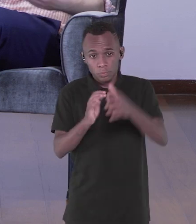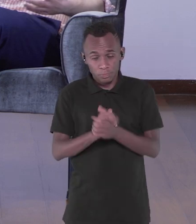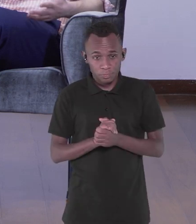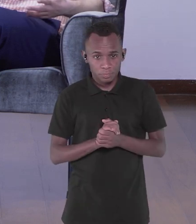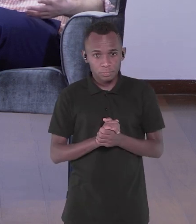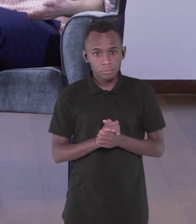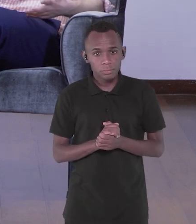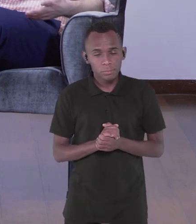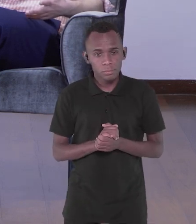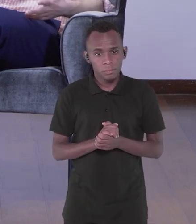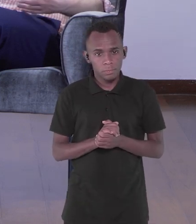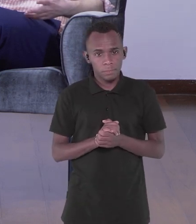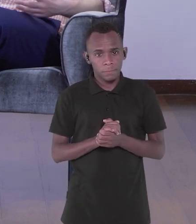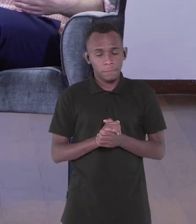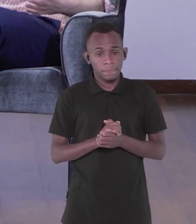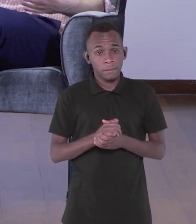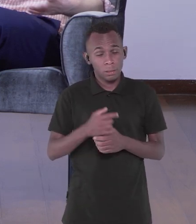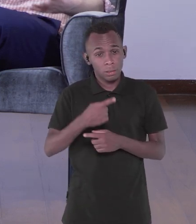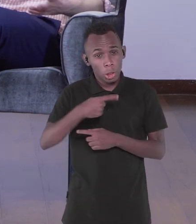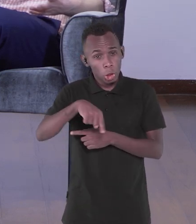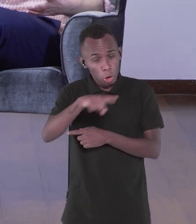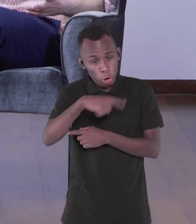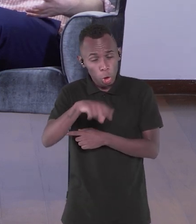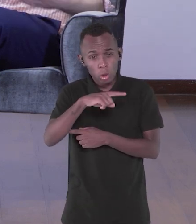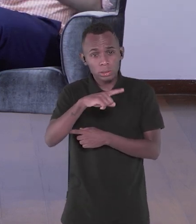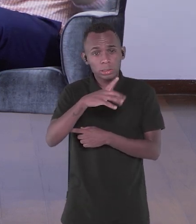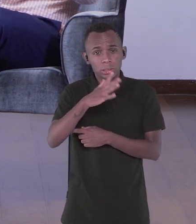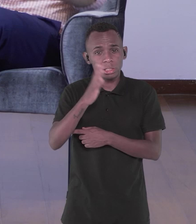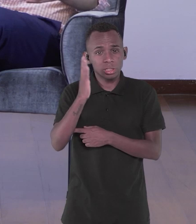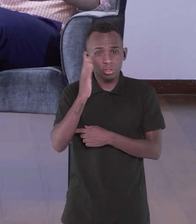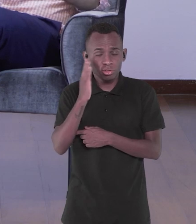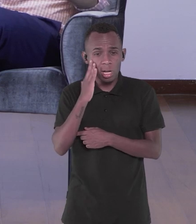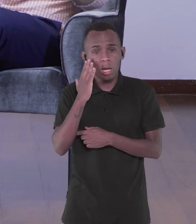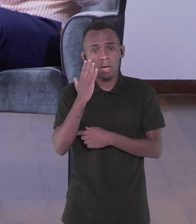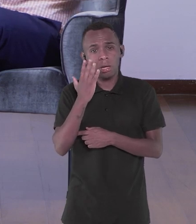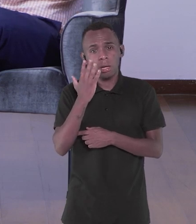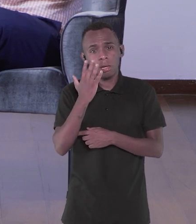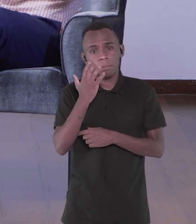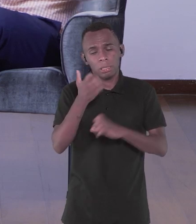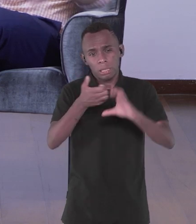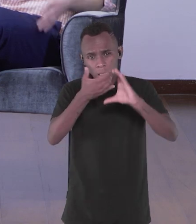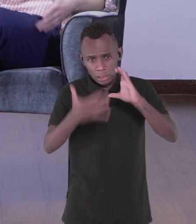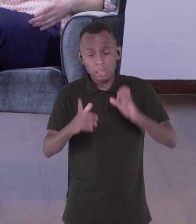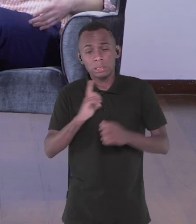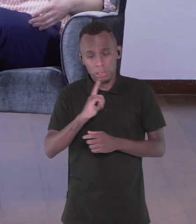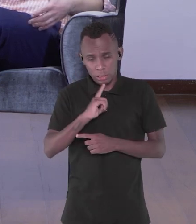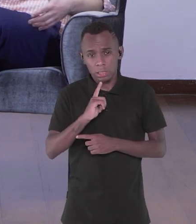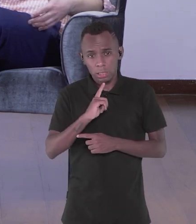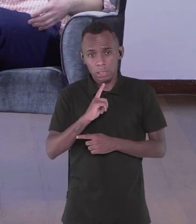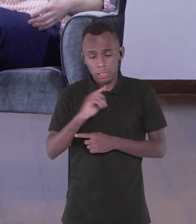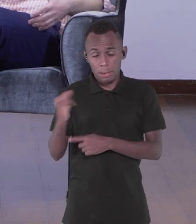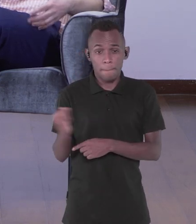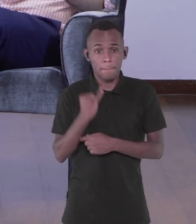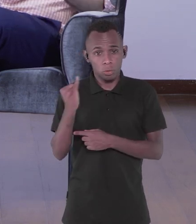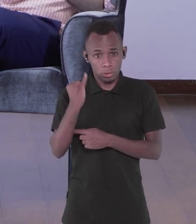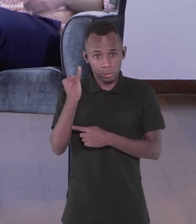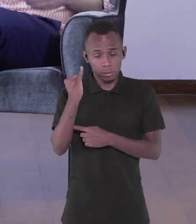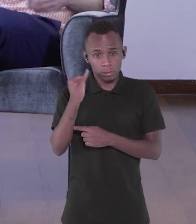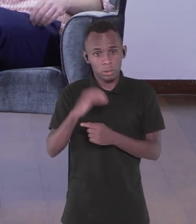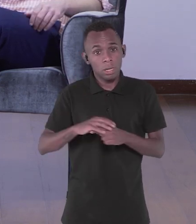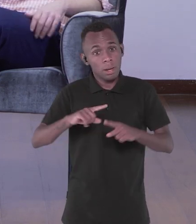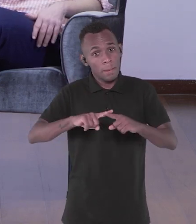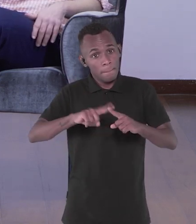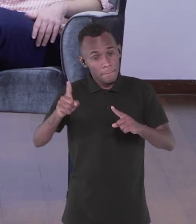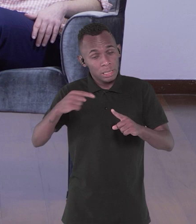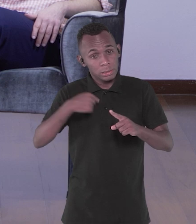Nós temos uma posição no mundo muito determinada, muito importante e muito relevante. Mas eu